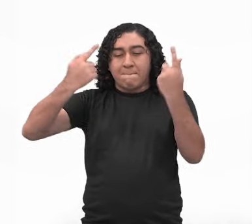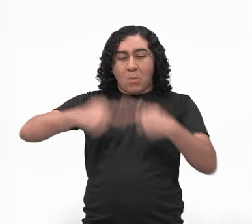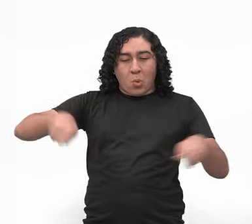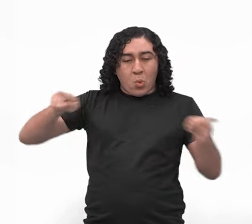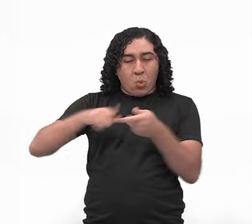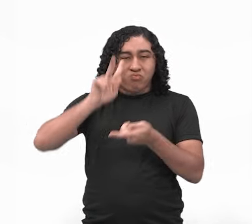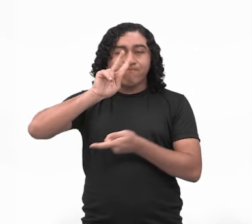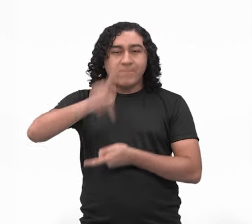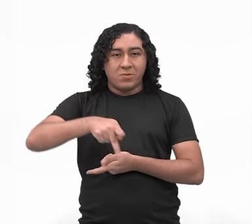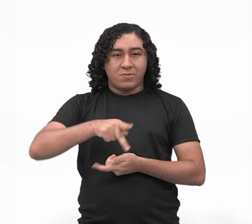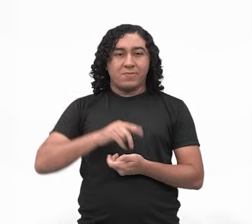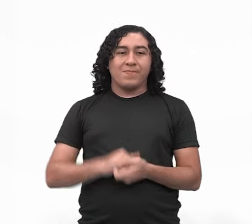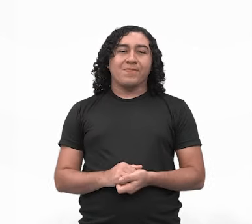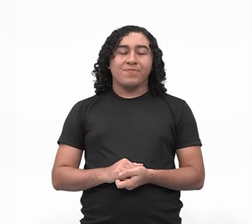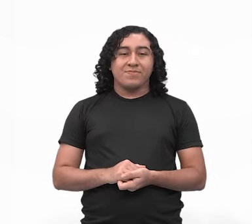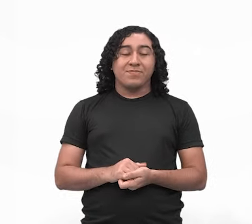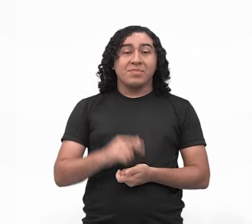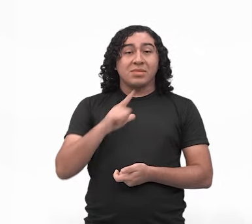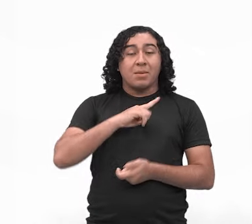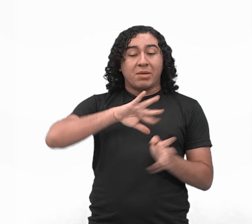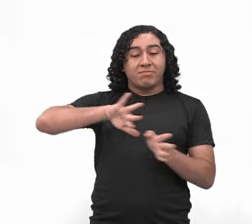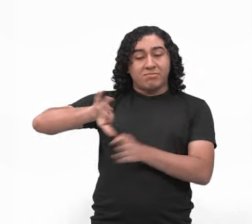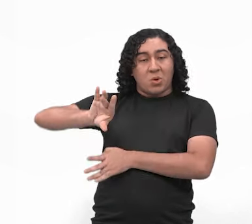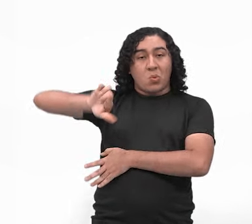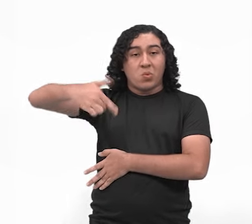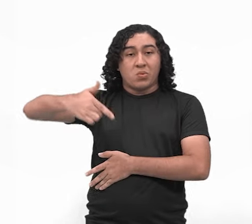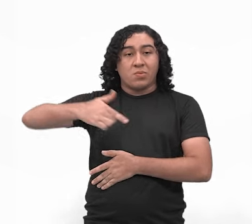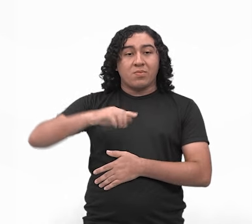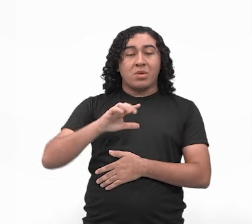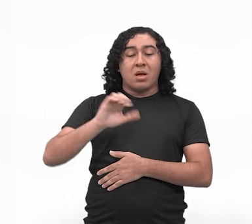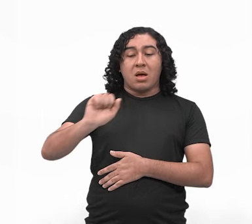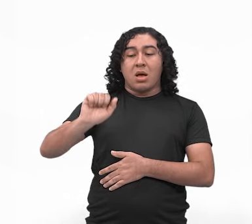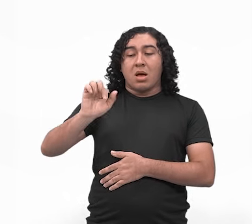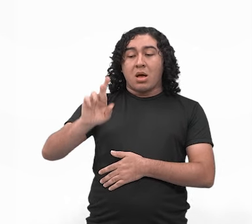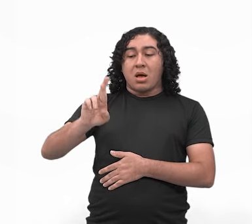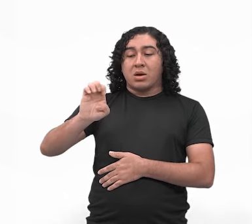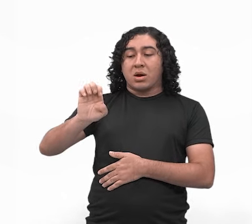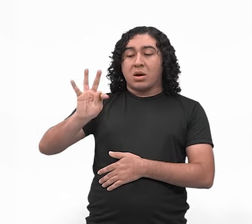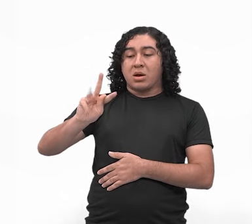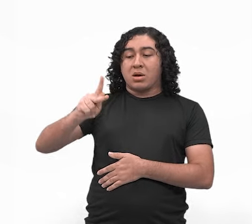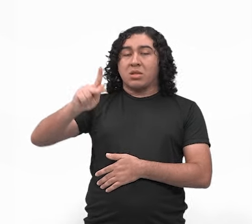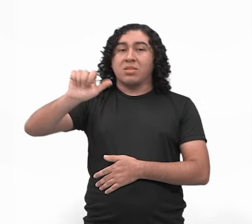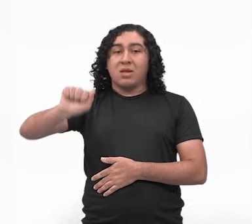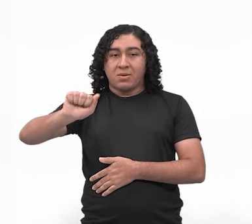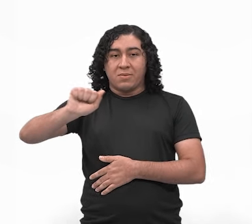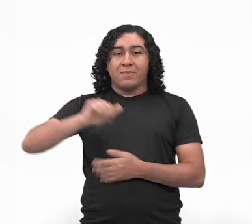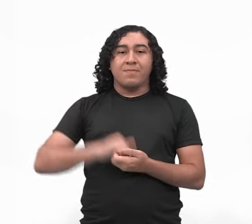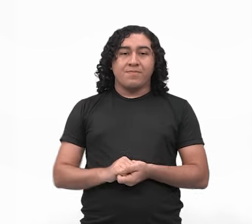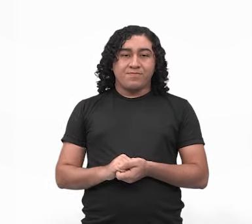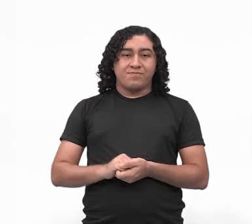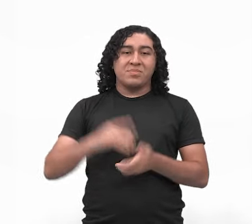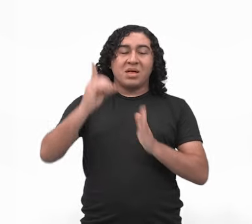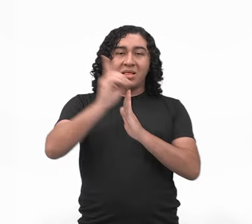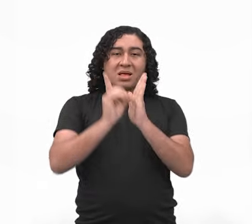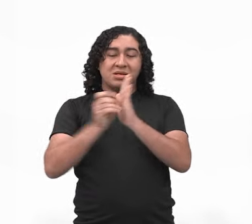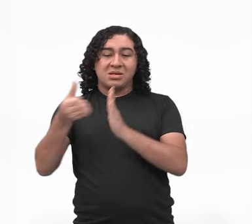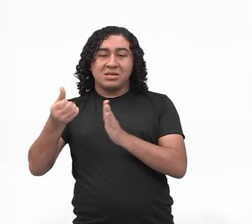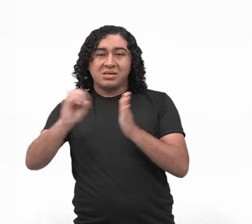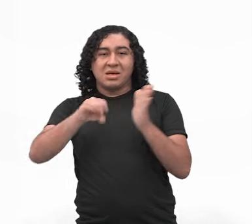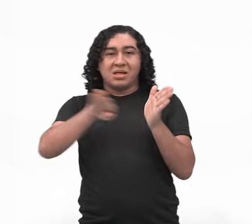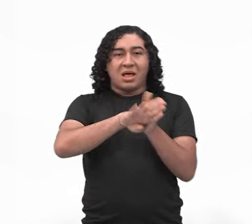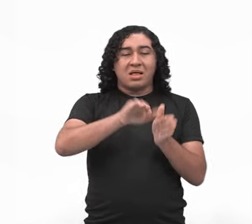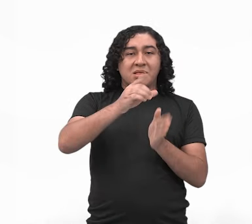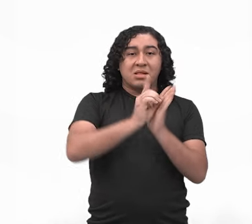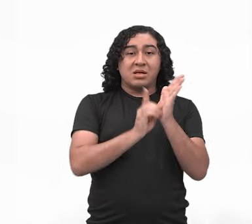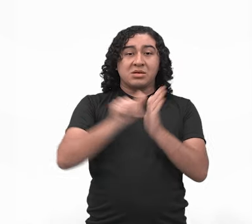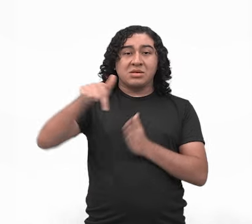temos Aretha Franklin, que vem trazendo de 1960 a 1970, conhecido como a Rainha do Soul.